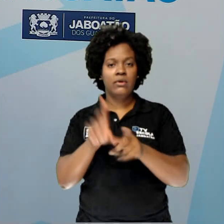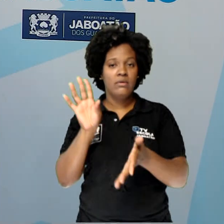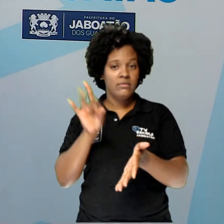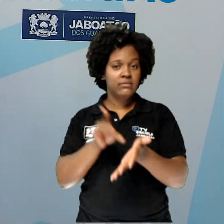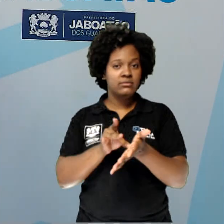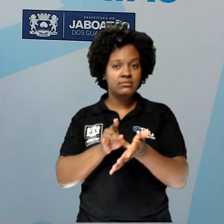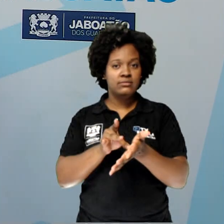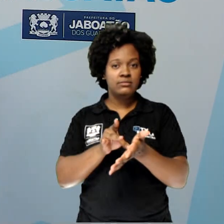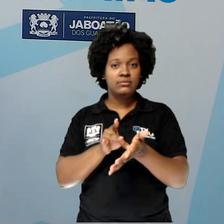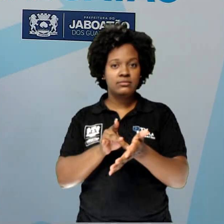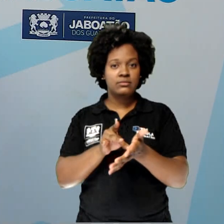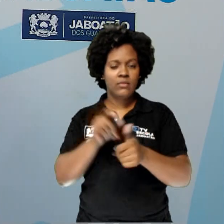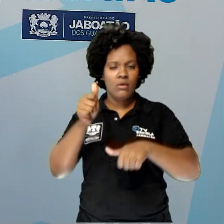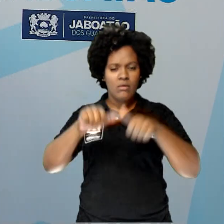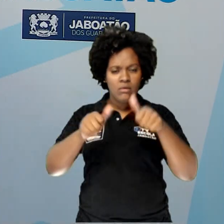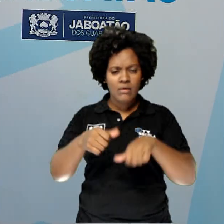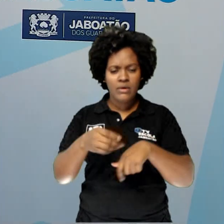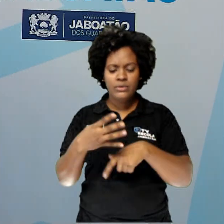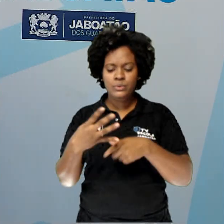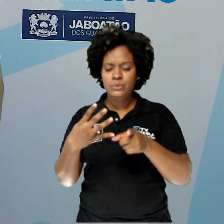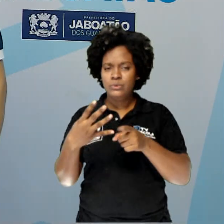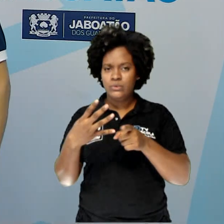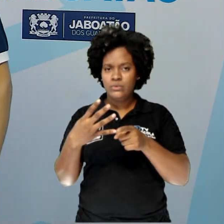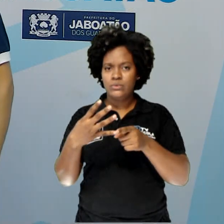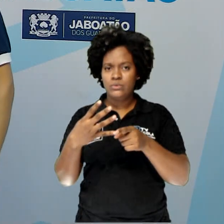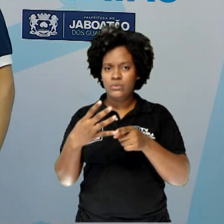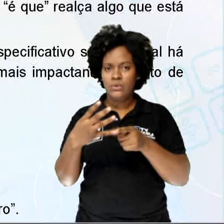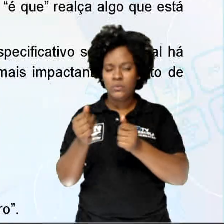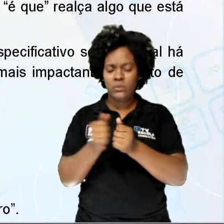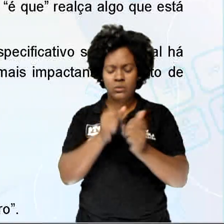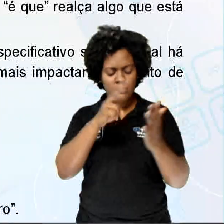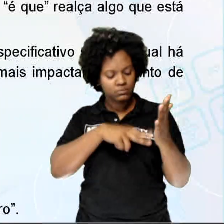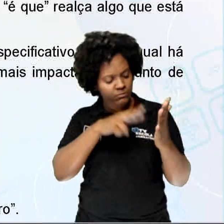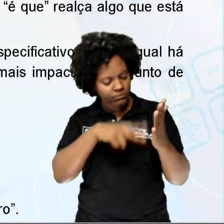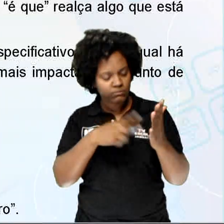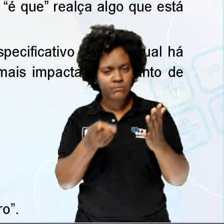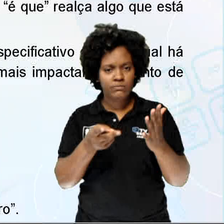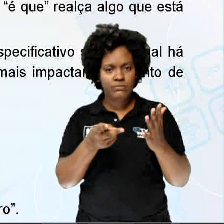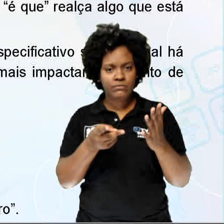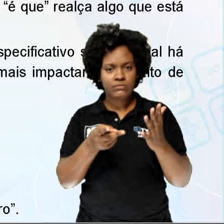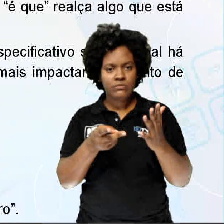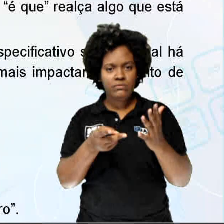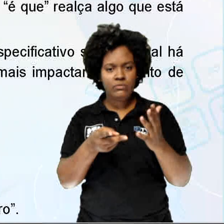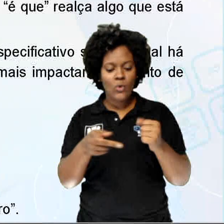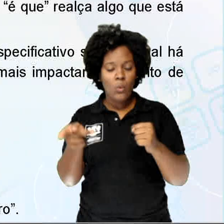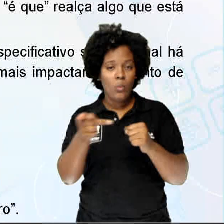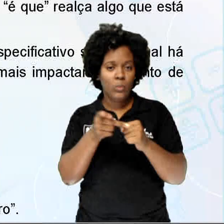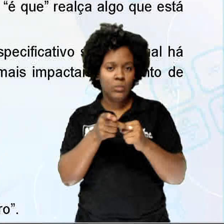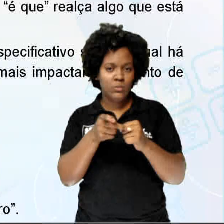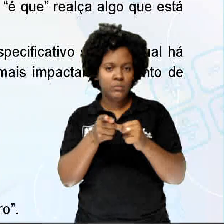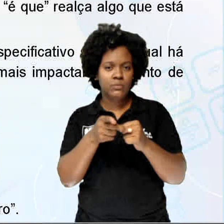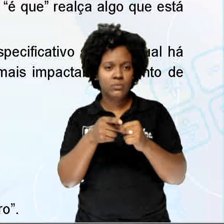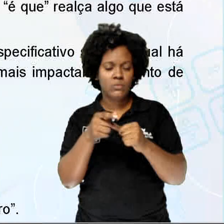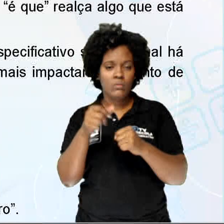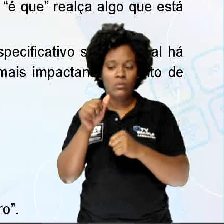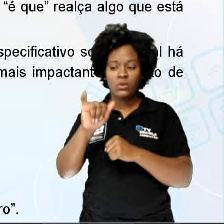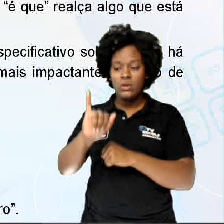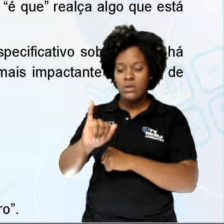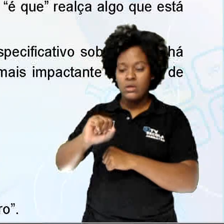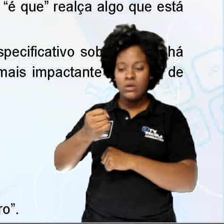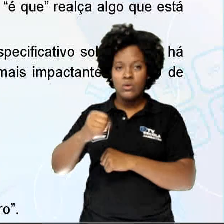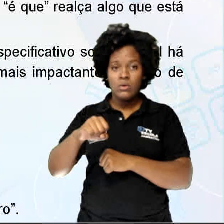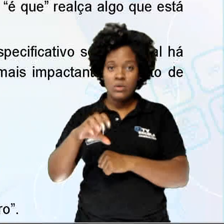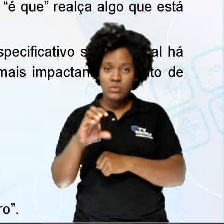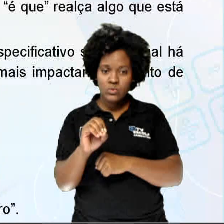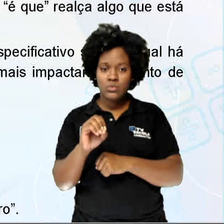Ok? Vamos verificar o item 4? Acompanhe aí a leitura. O pronome demonstrativo isso resume